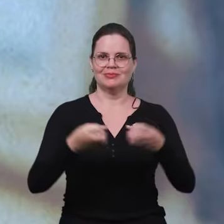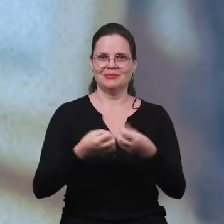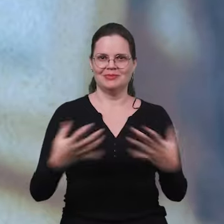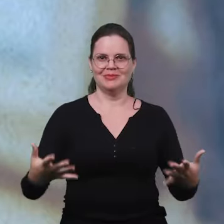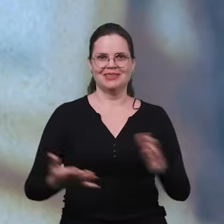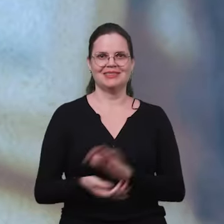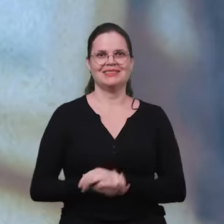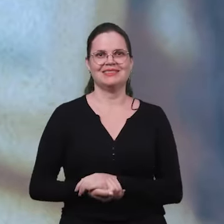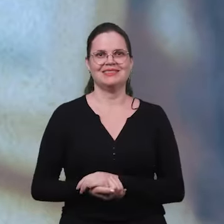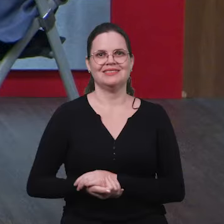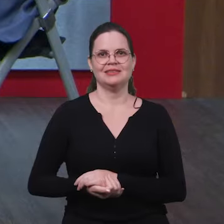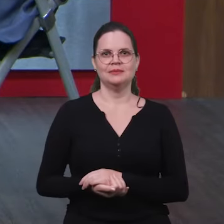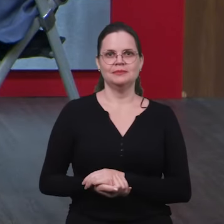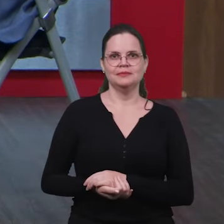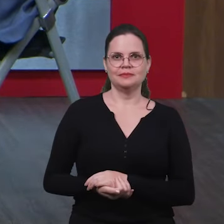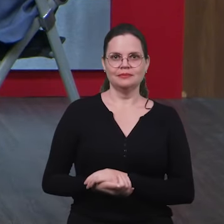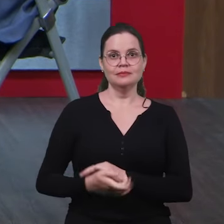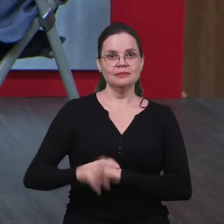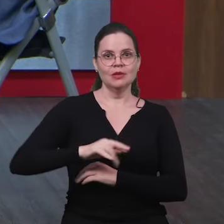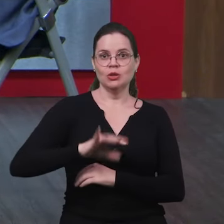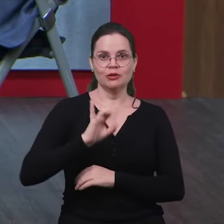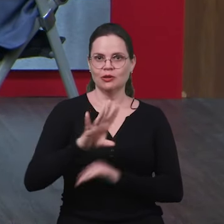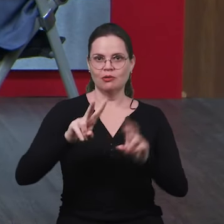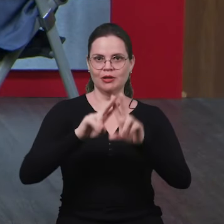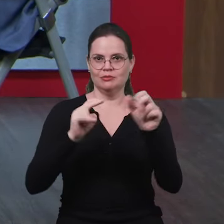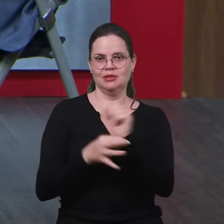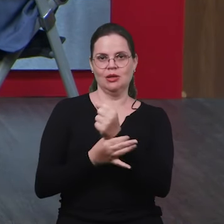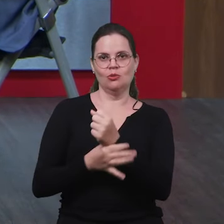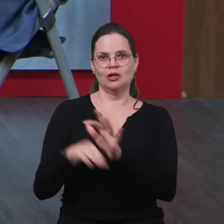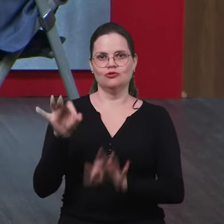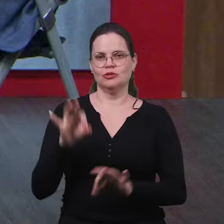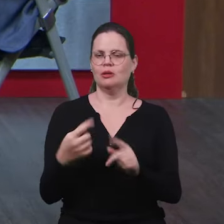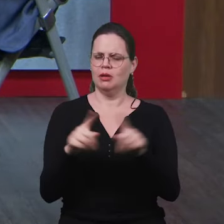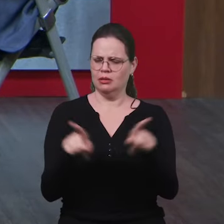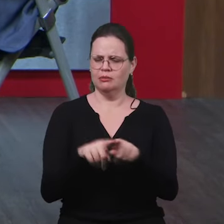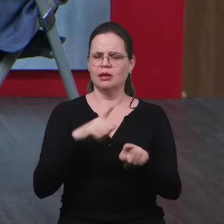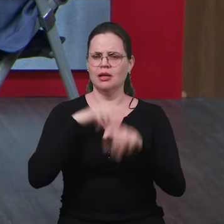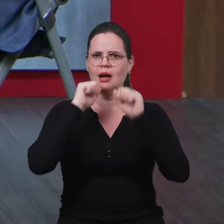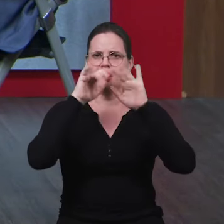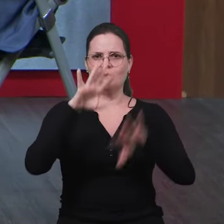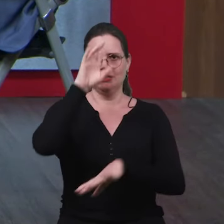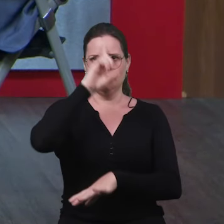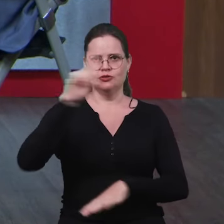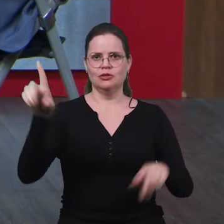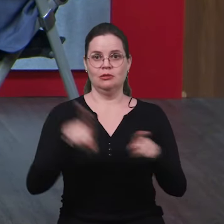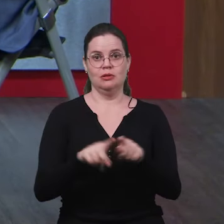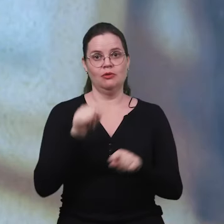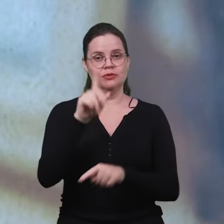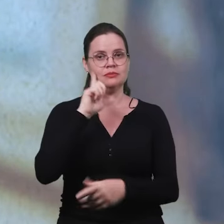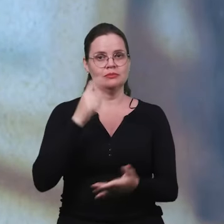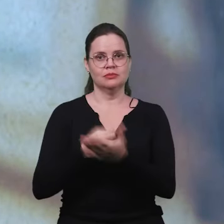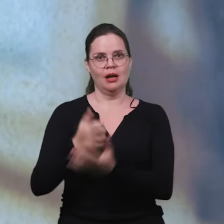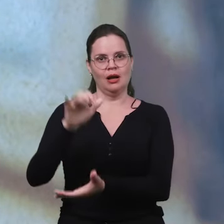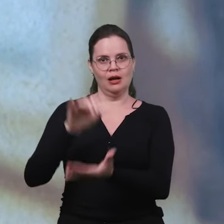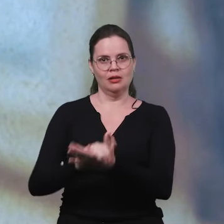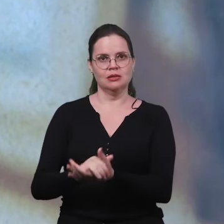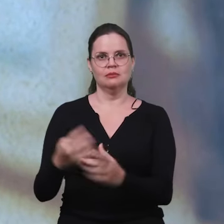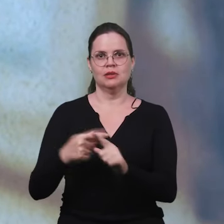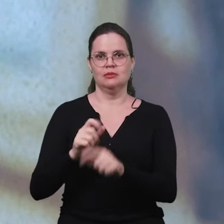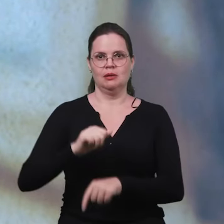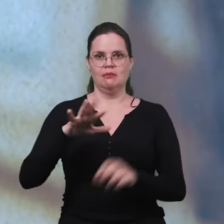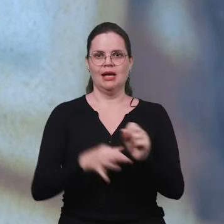milagres. Não tem apenas a questão da segurança jurídica, mas também tem a bênção de Deus na sua vida. Tem uma bênção, então é um algo a mais. Você escolheu o casamento, além de estar